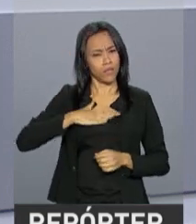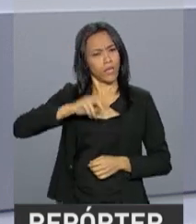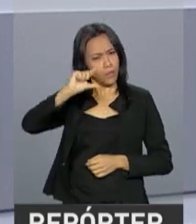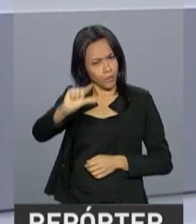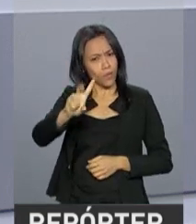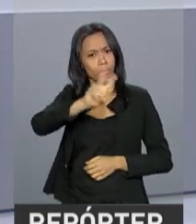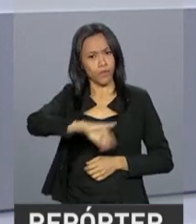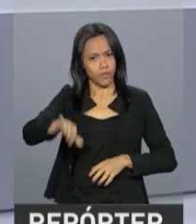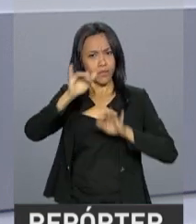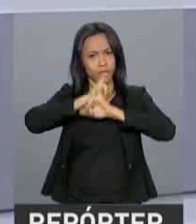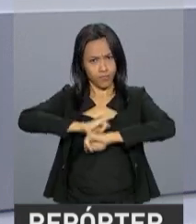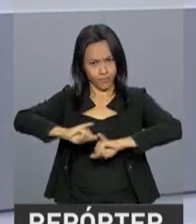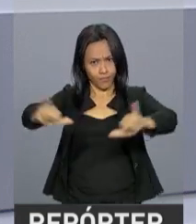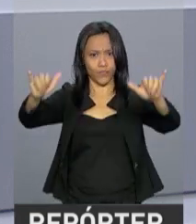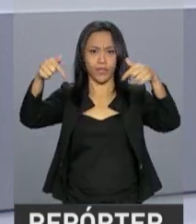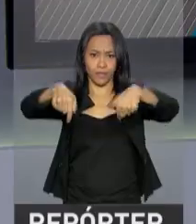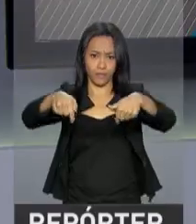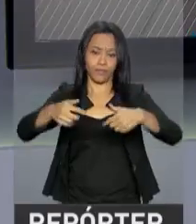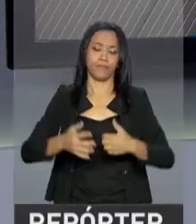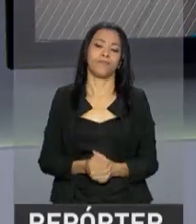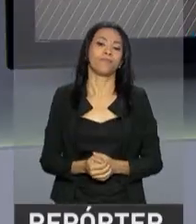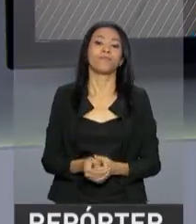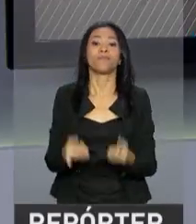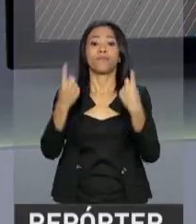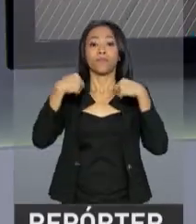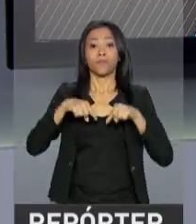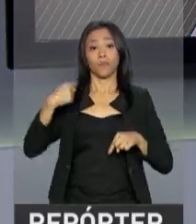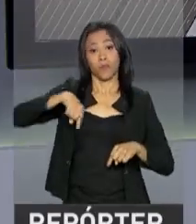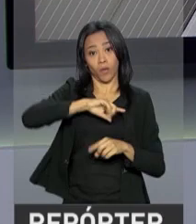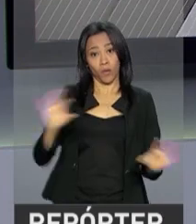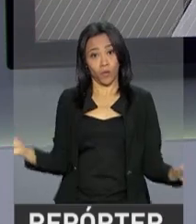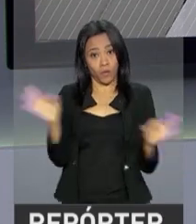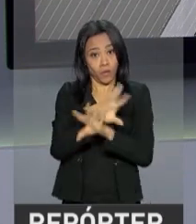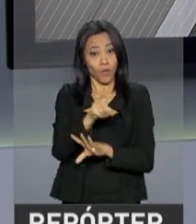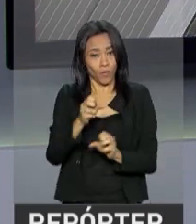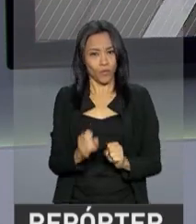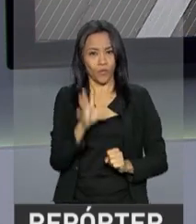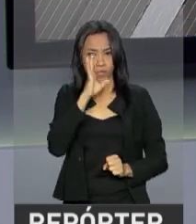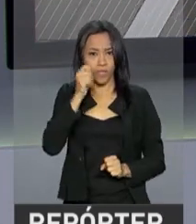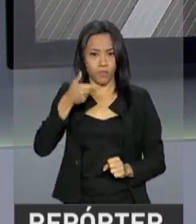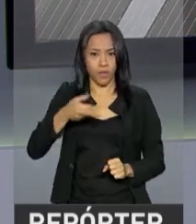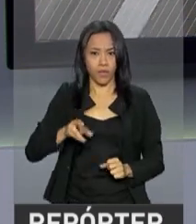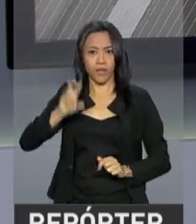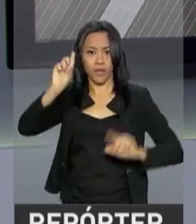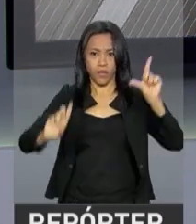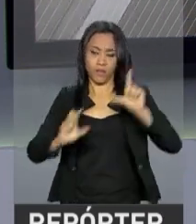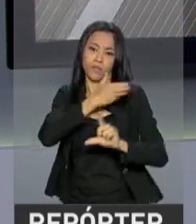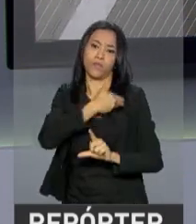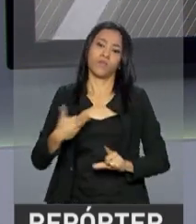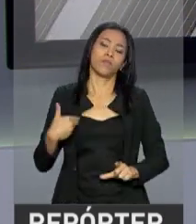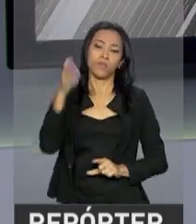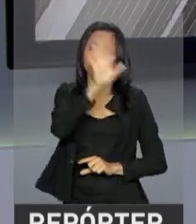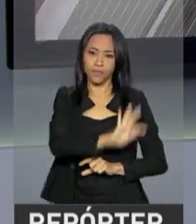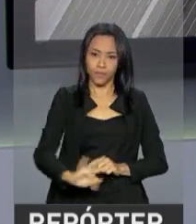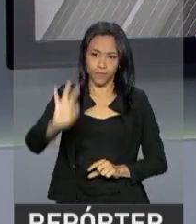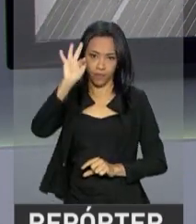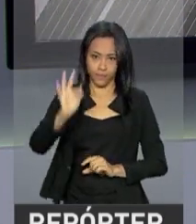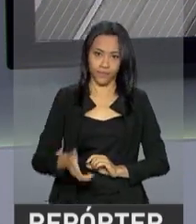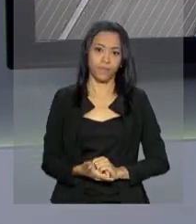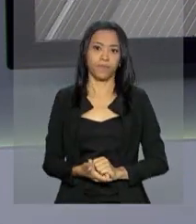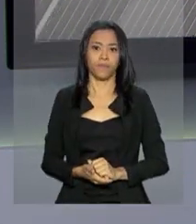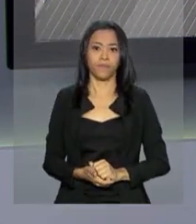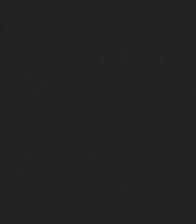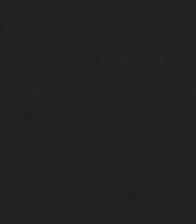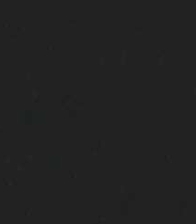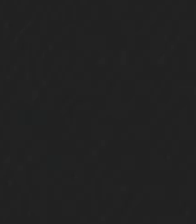pouco ao vivo aqui pela tv nbr nós ficamos por aqui continue com a gente aqui na nbr a tv do governo federal